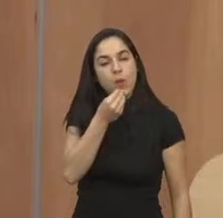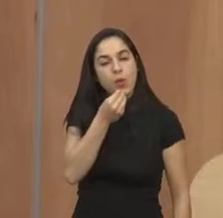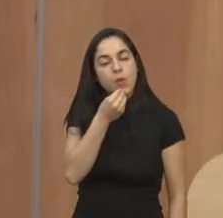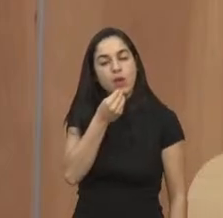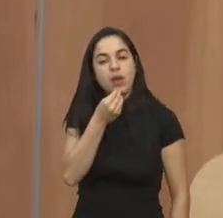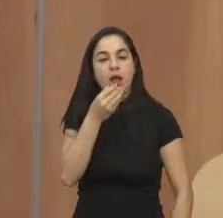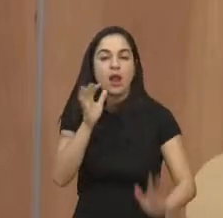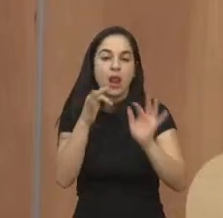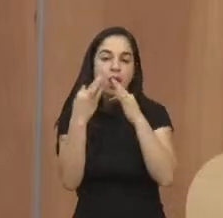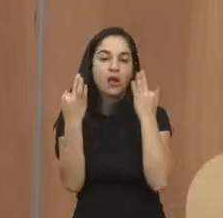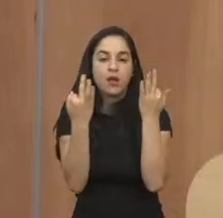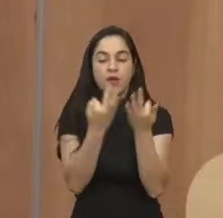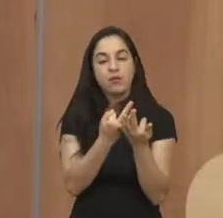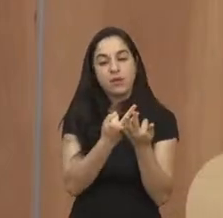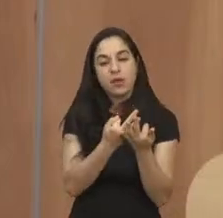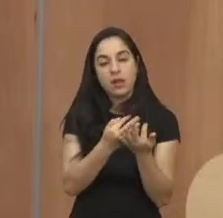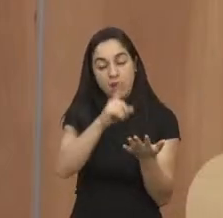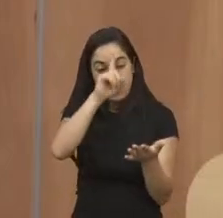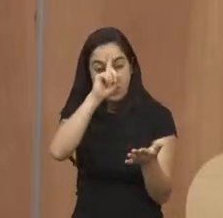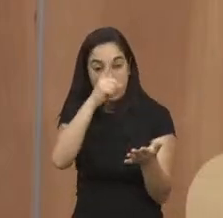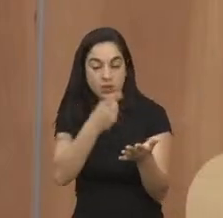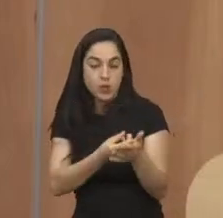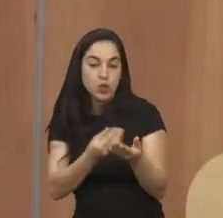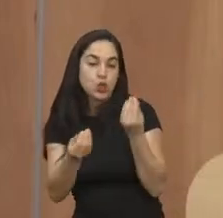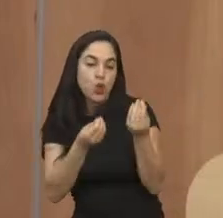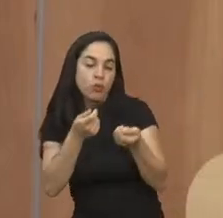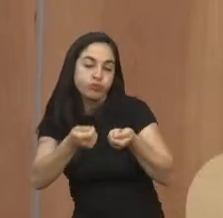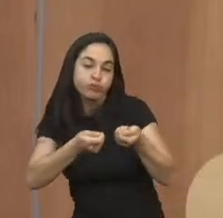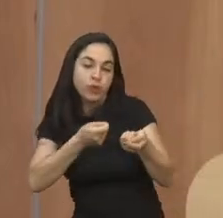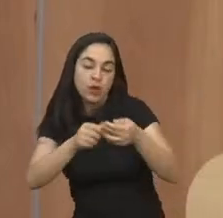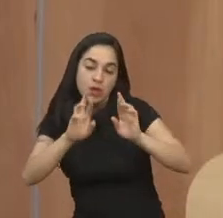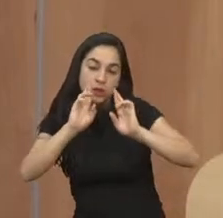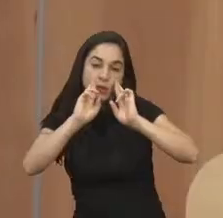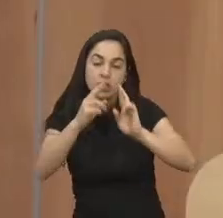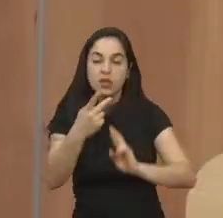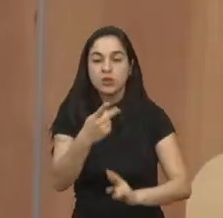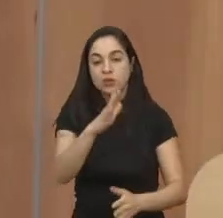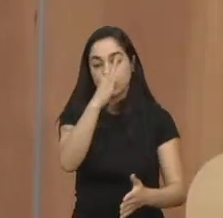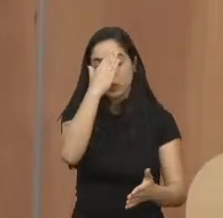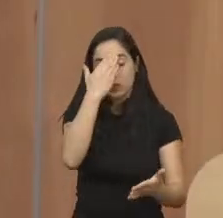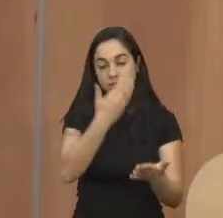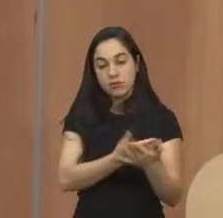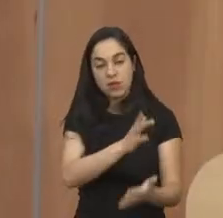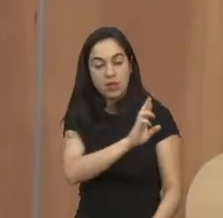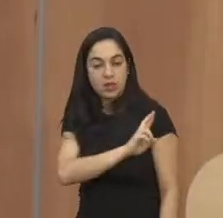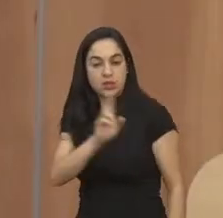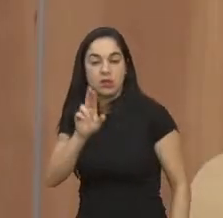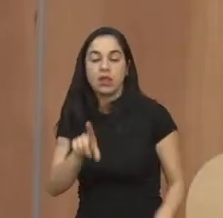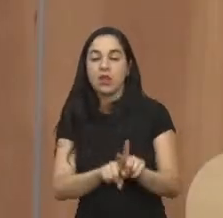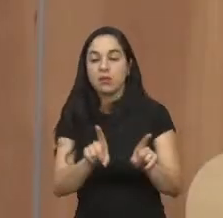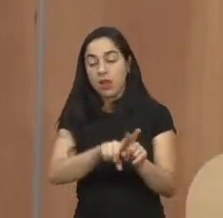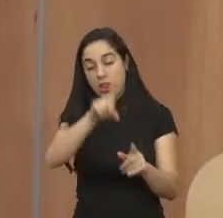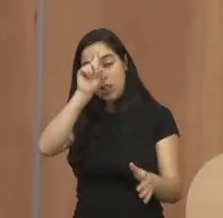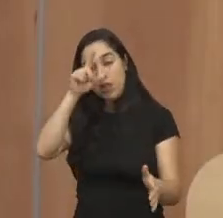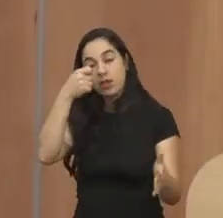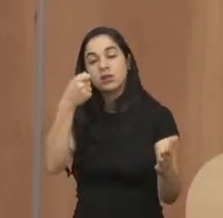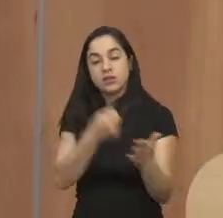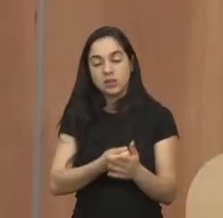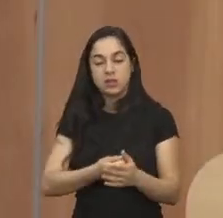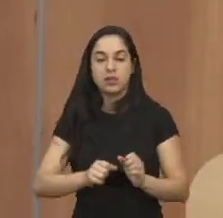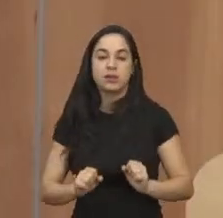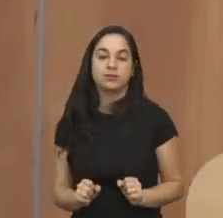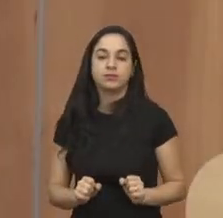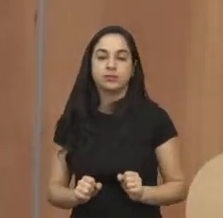da elaboração do ritual, respeitadas as suas crenças e decisões. Parágrafo único, é vedado dar destinação